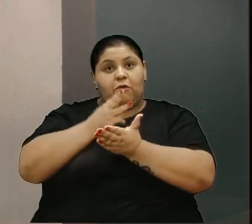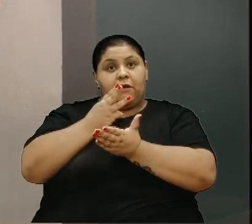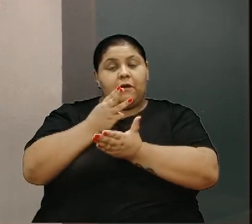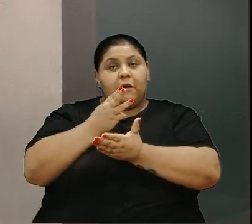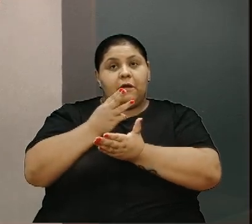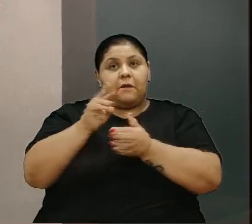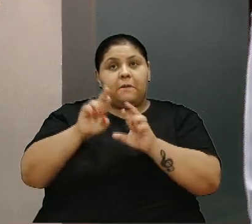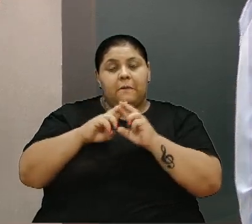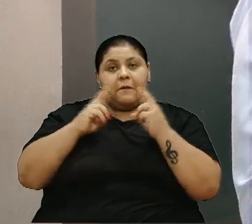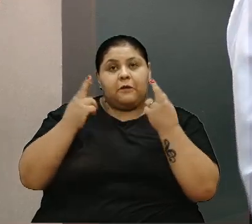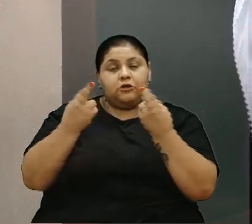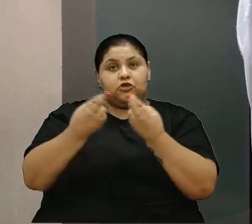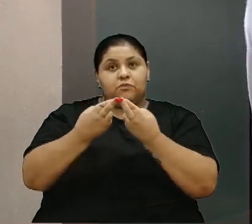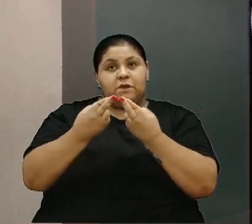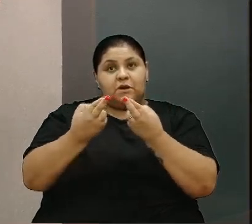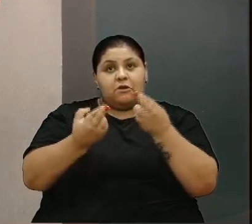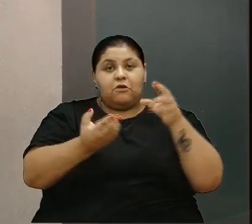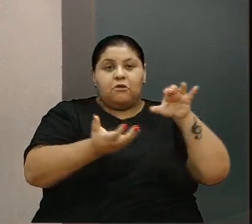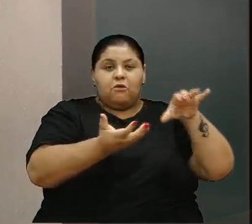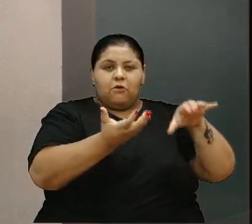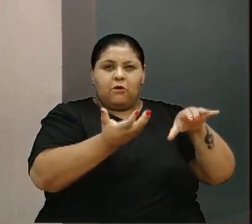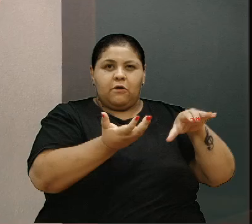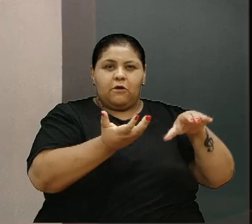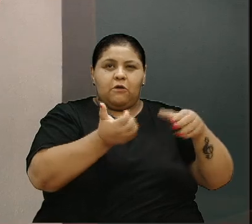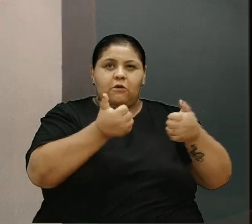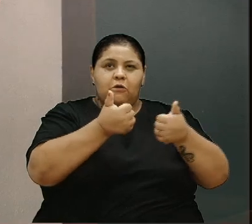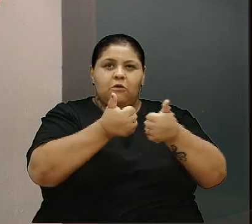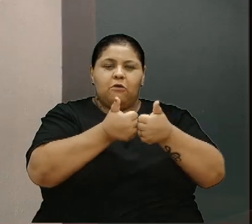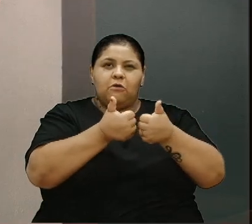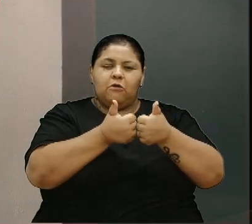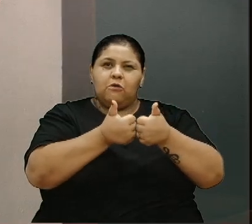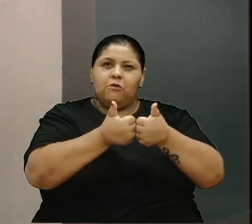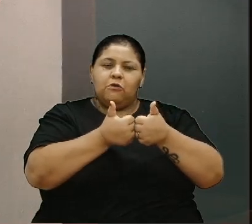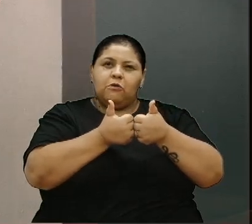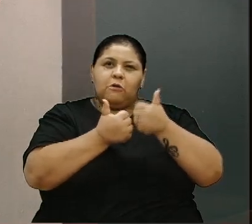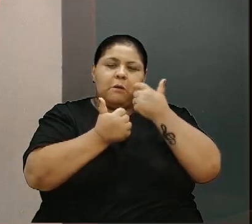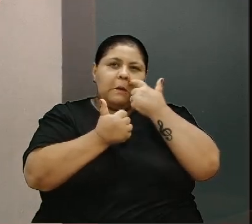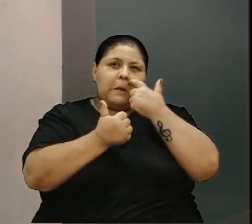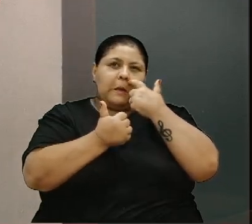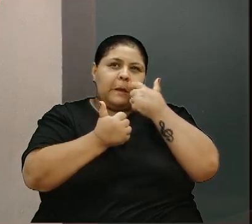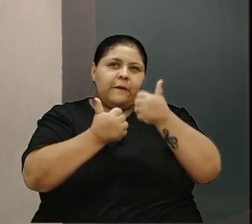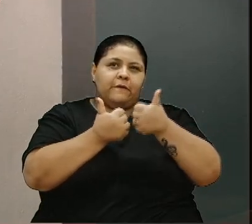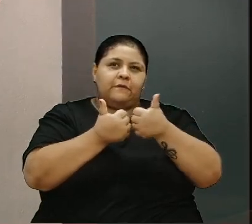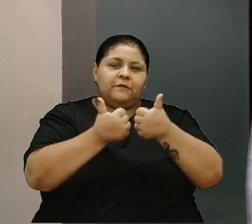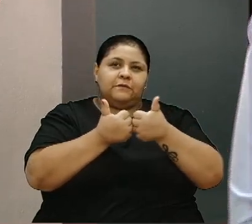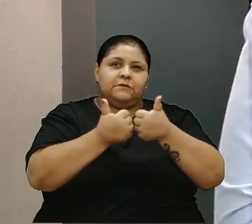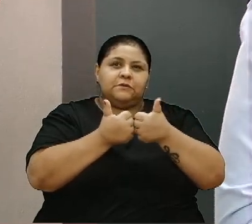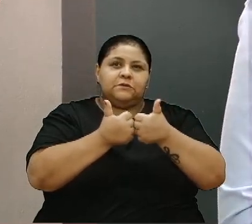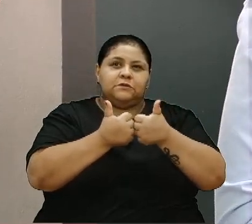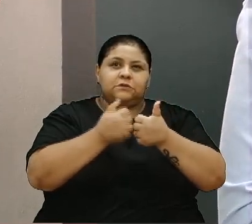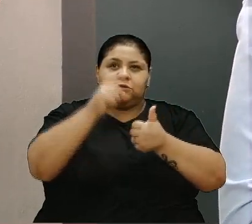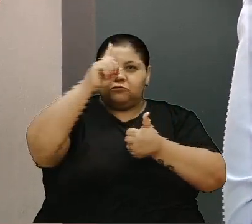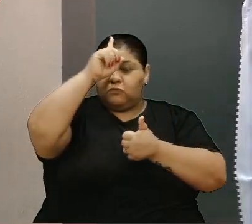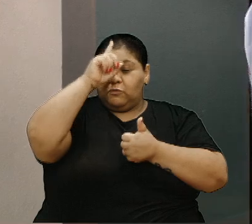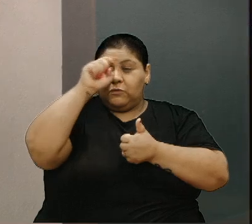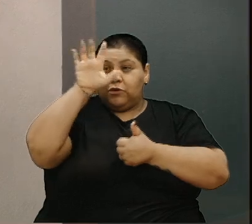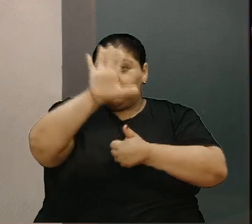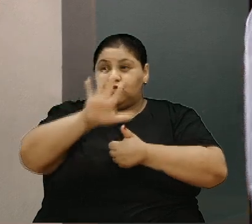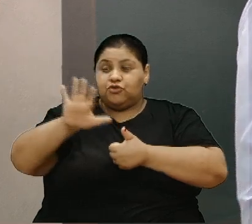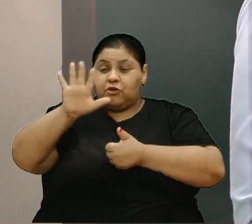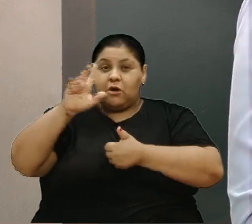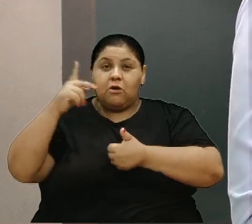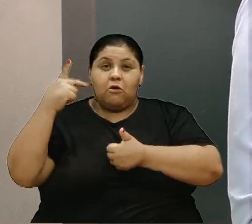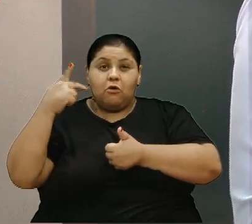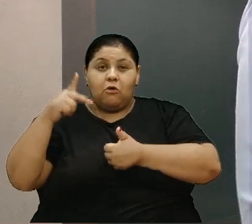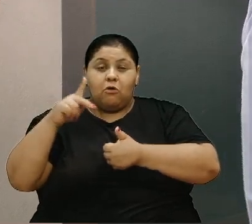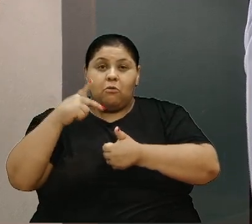uma reunião em Brasília com o Geral e o Pompeia no tema da hemodiálise. Mas eu vou